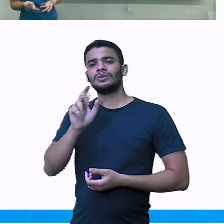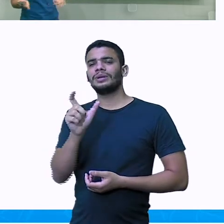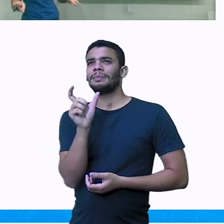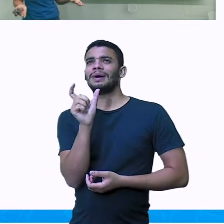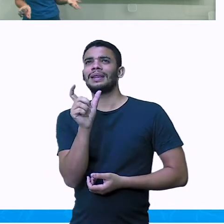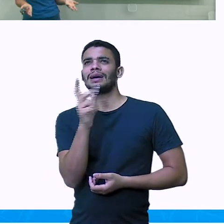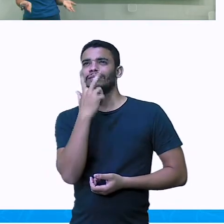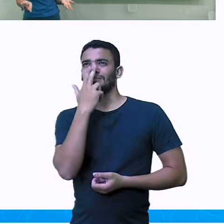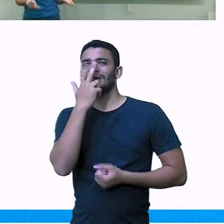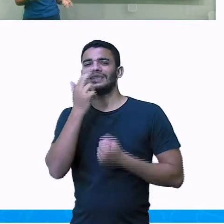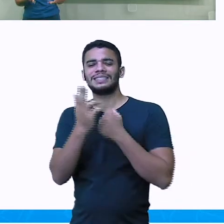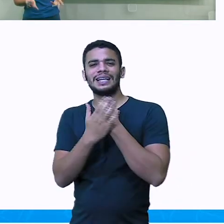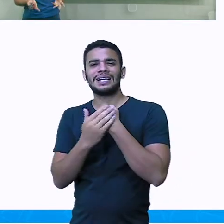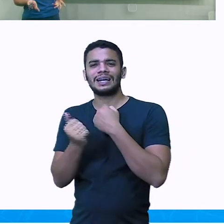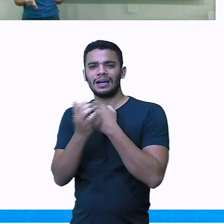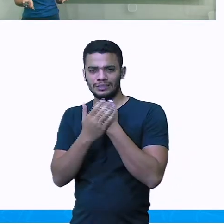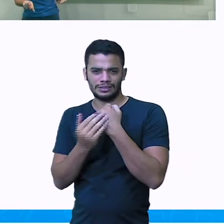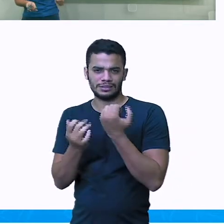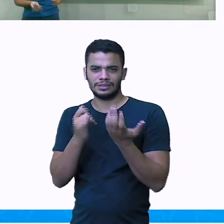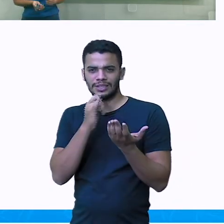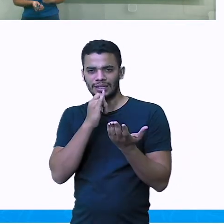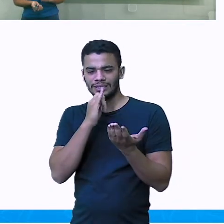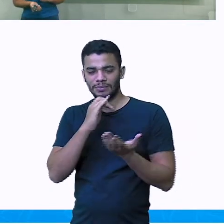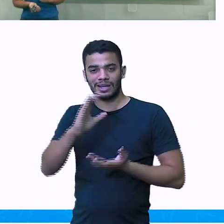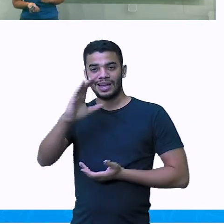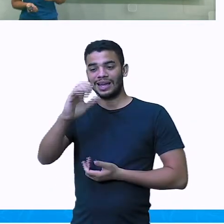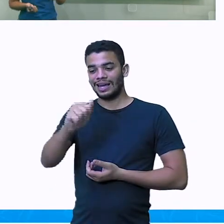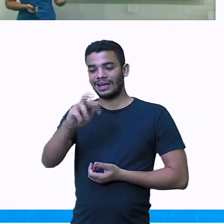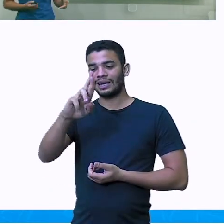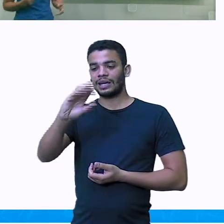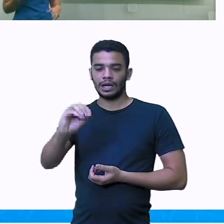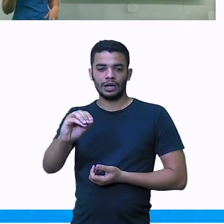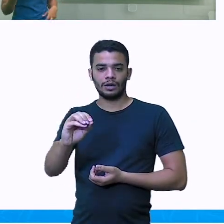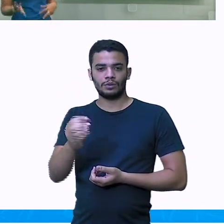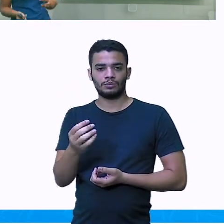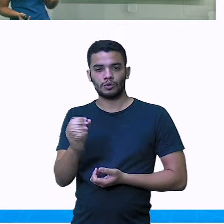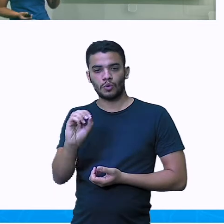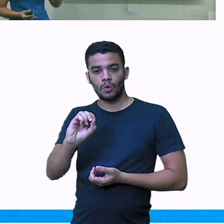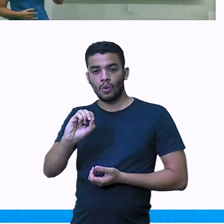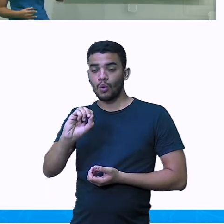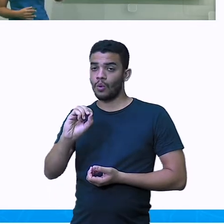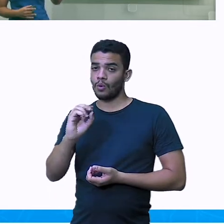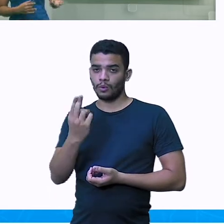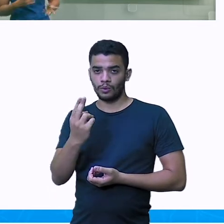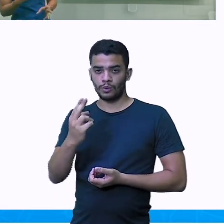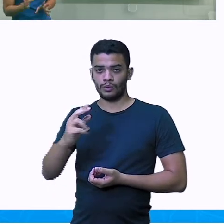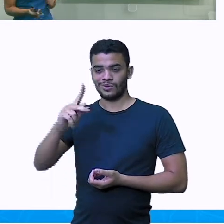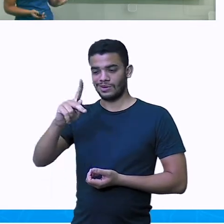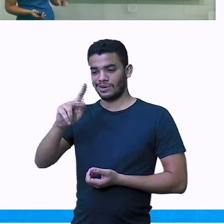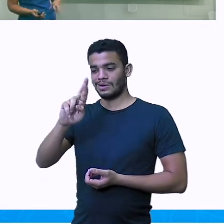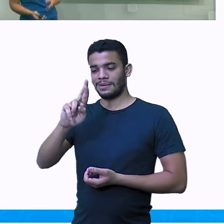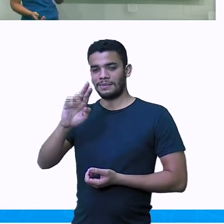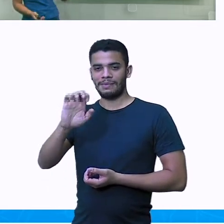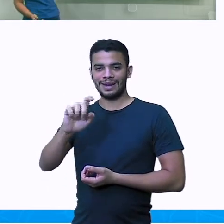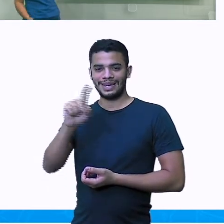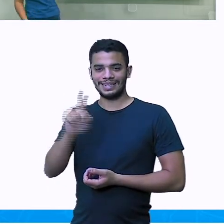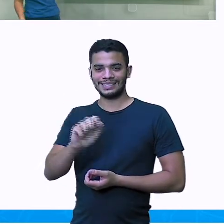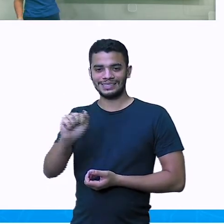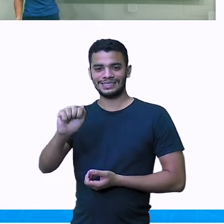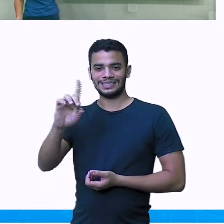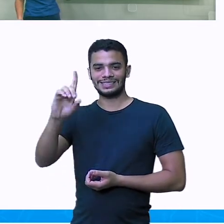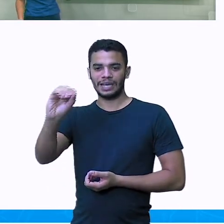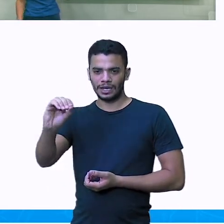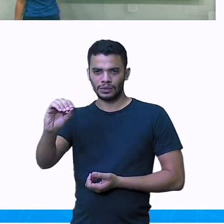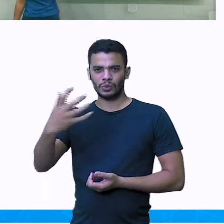mais informais, digamos assim, né? Às vezes a gente quer escrever uma carta para aquele amigo, alguma coisa assim, então a gente já chama